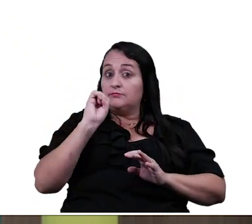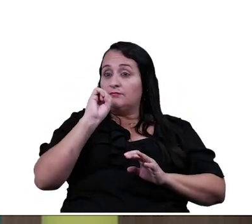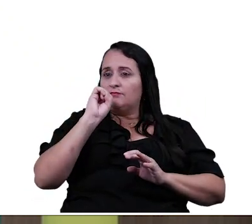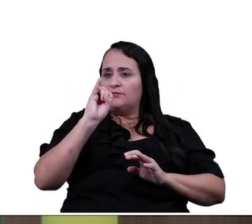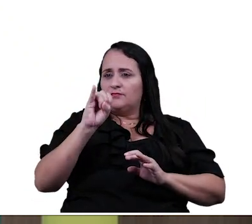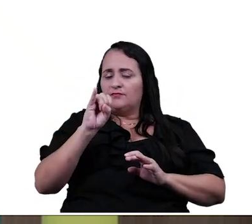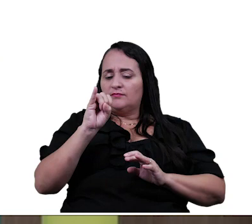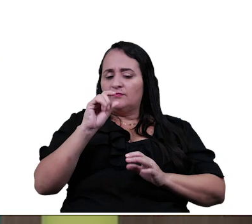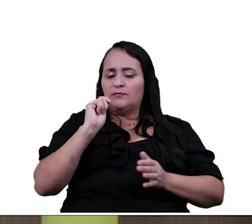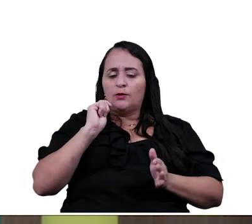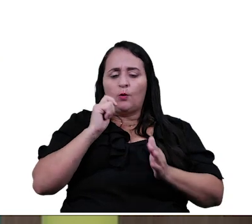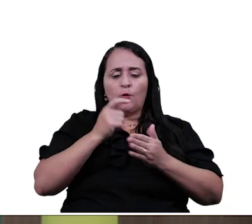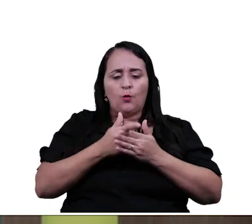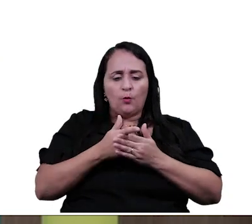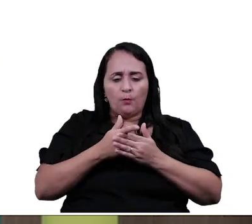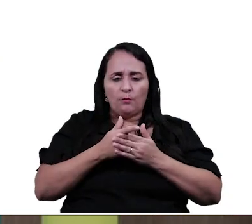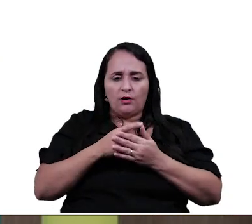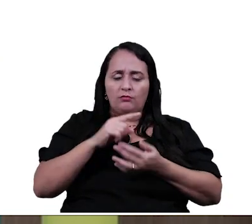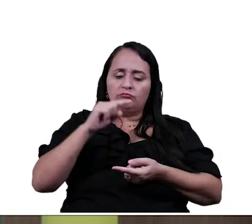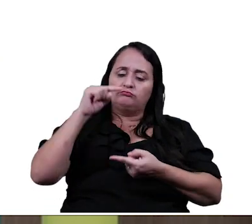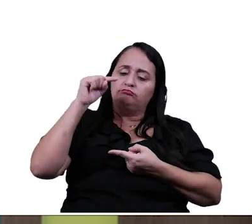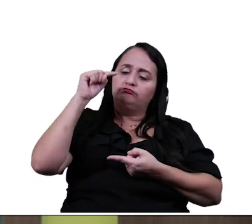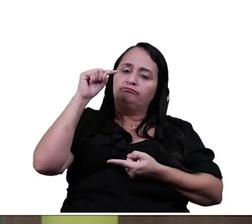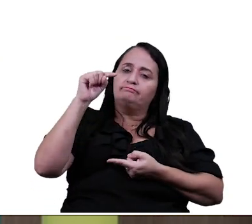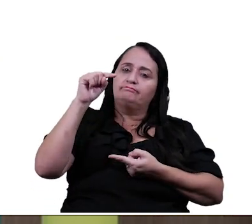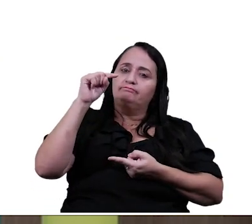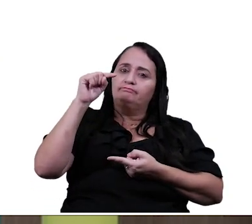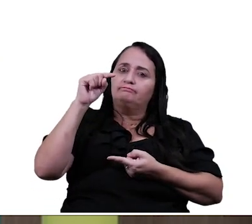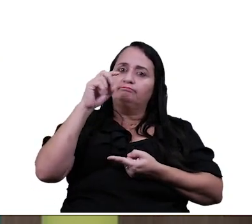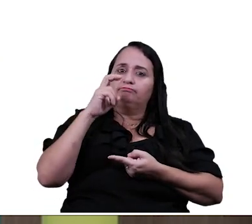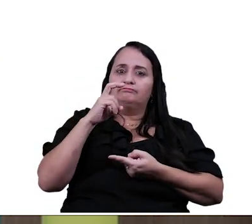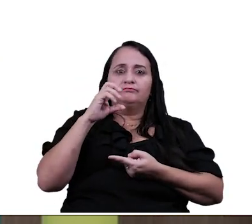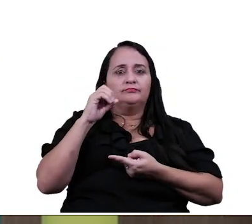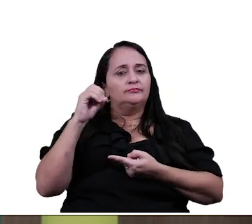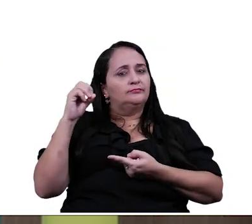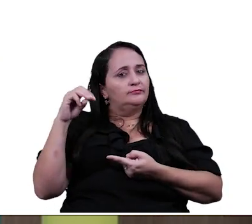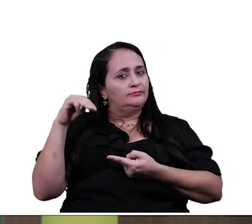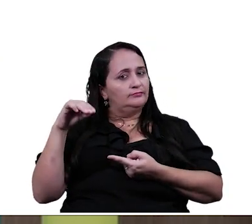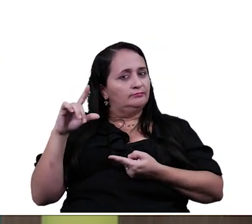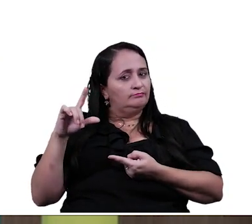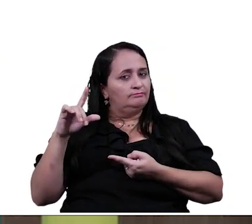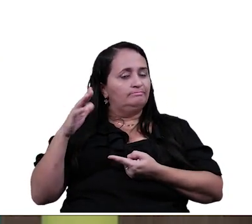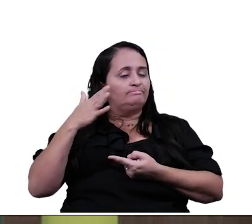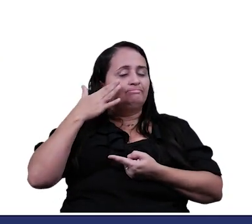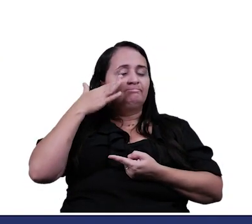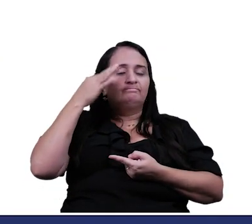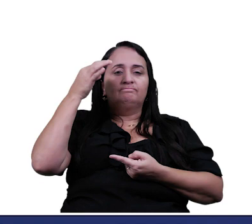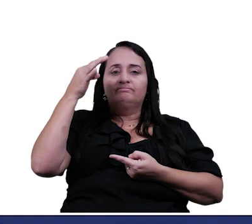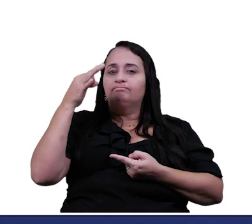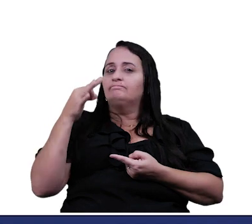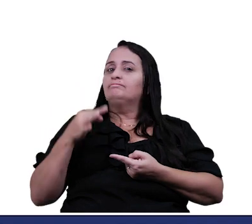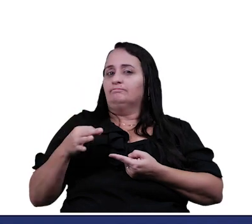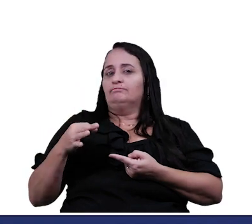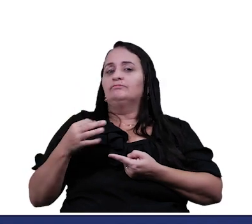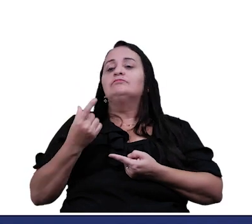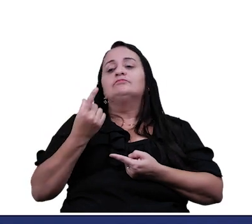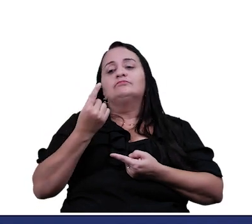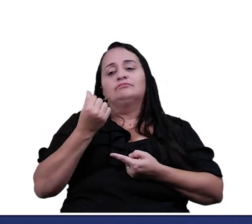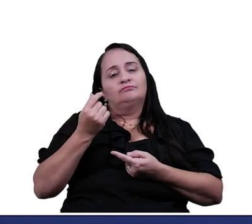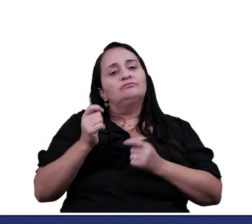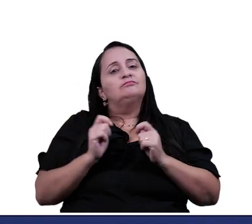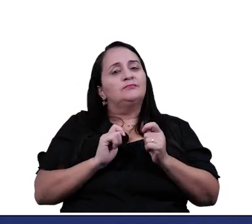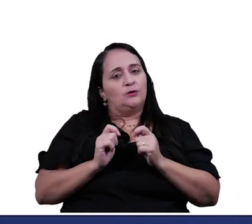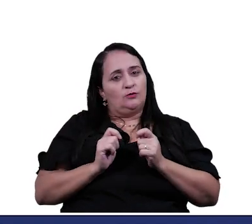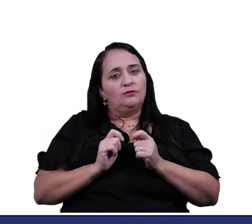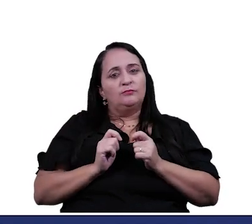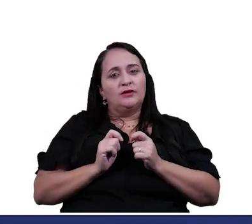Se eu comprar a garrafa de 500 ml, com certeza eu vou estar fazendo mais